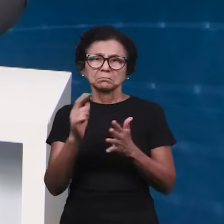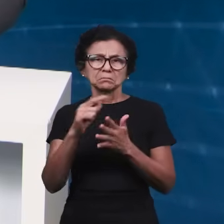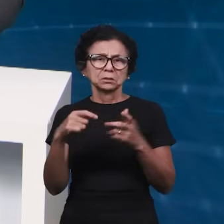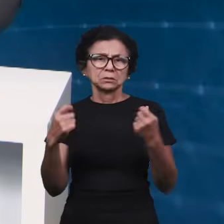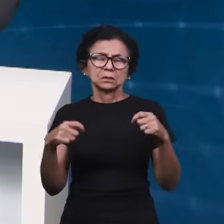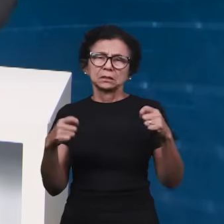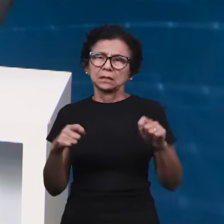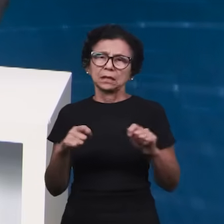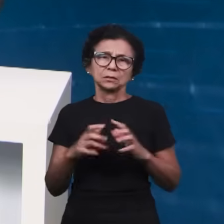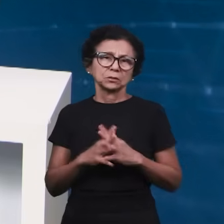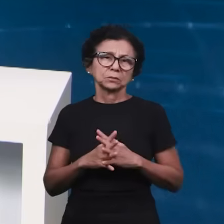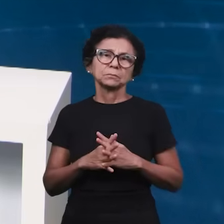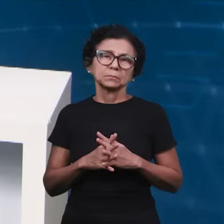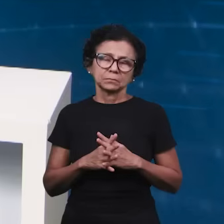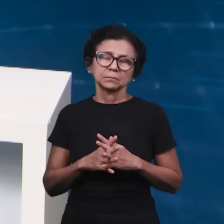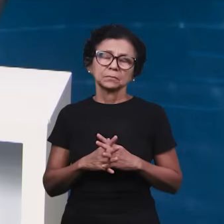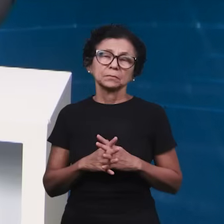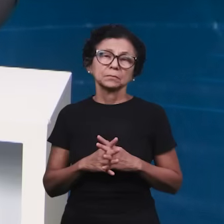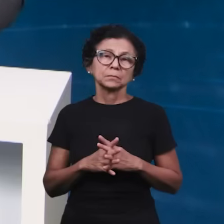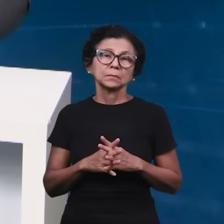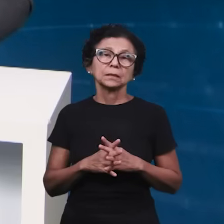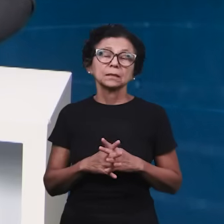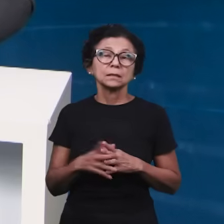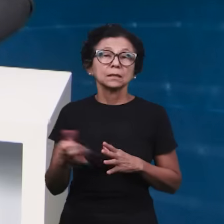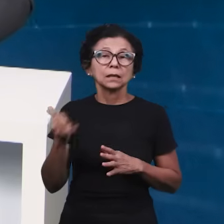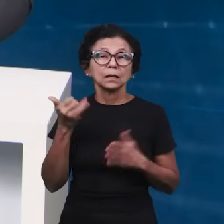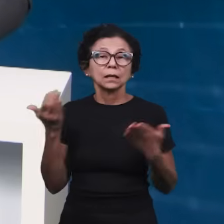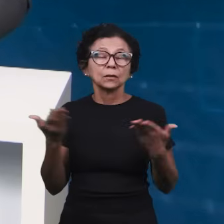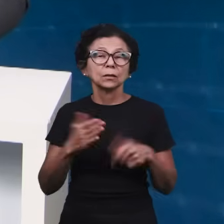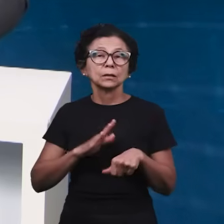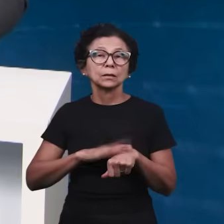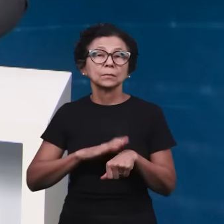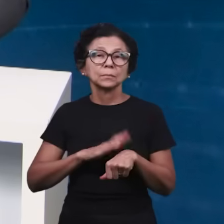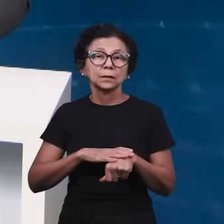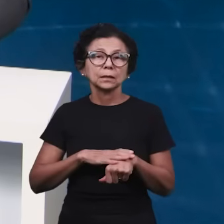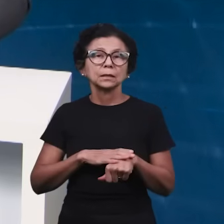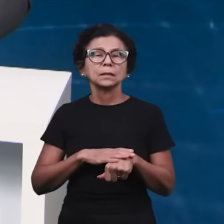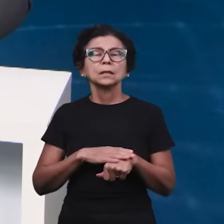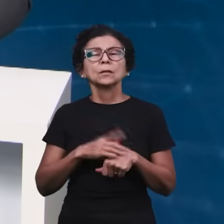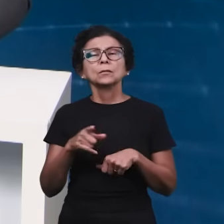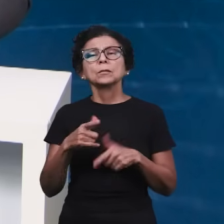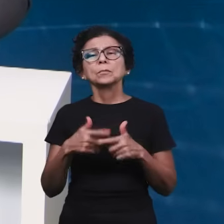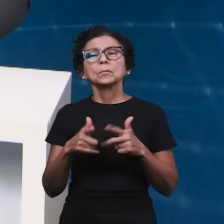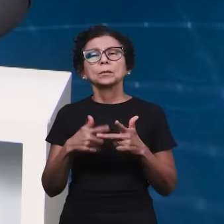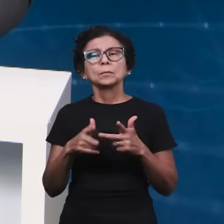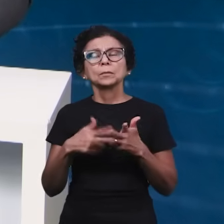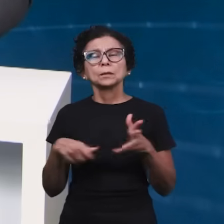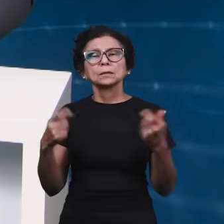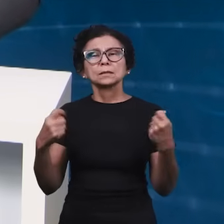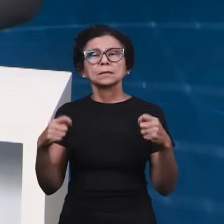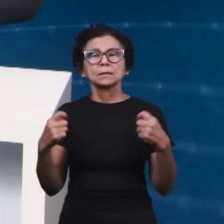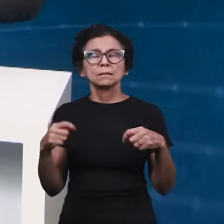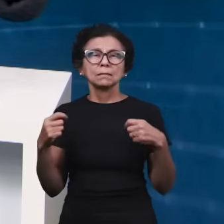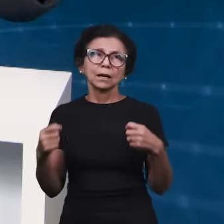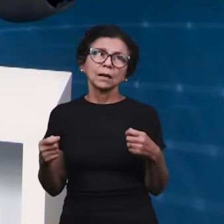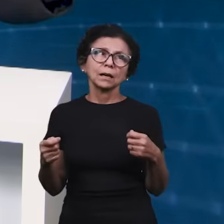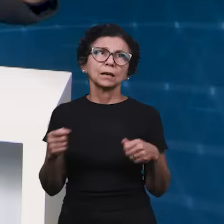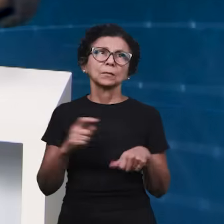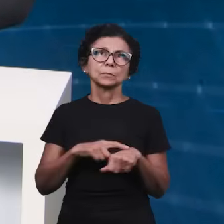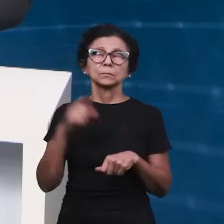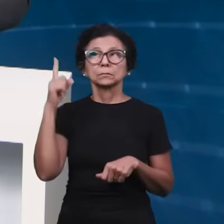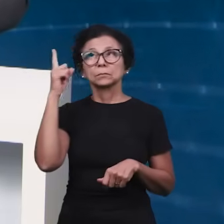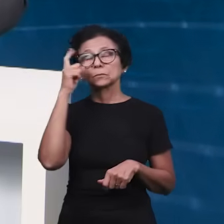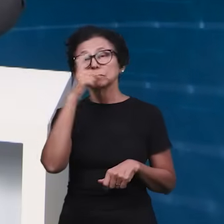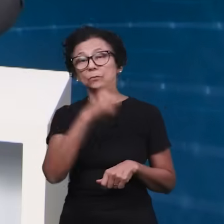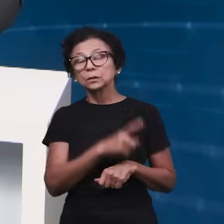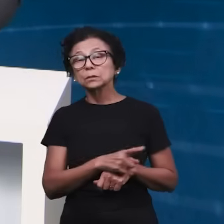sua necessidade, se você quiser. Mas olha, não deixe de ligar. Ligue agora e conta ali a sua situação, a sua necessidade. Você que está passando